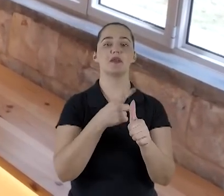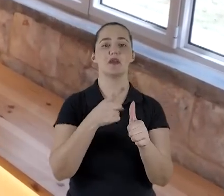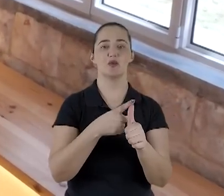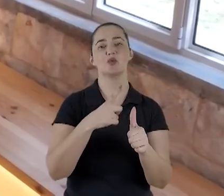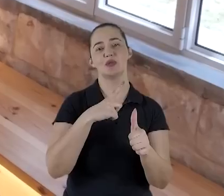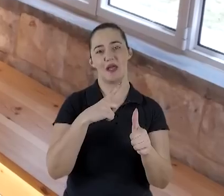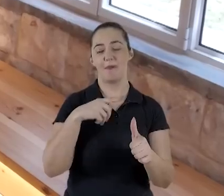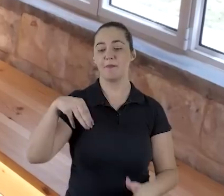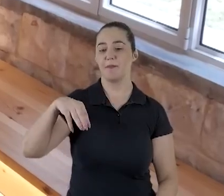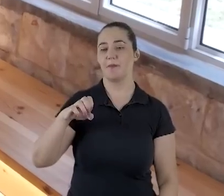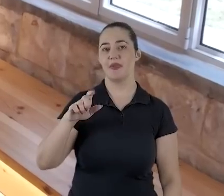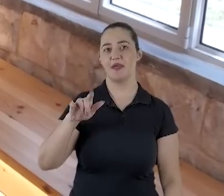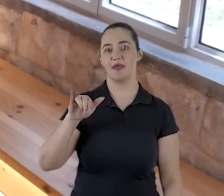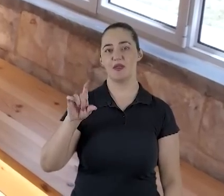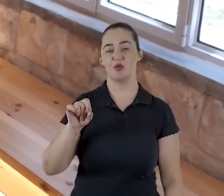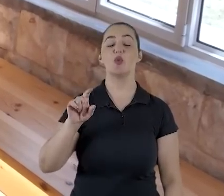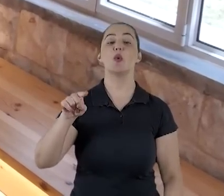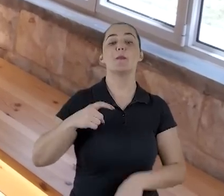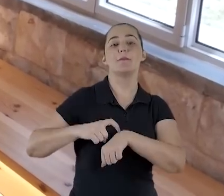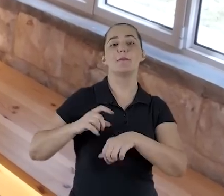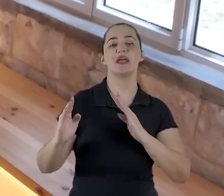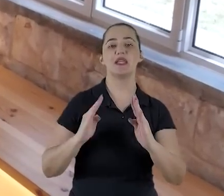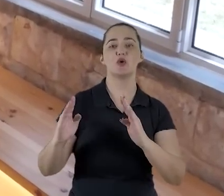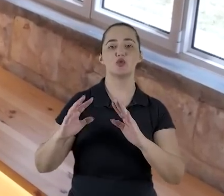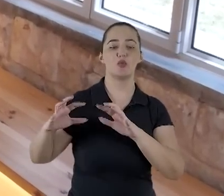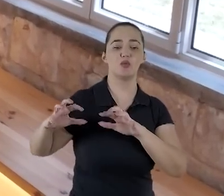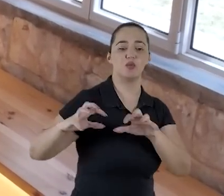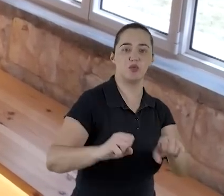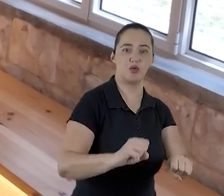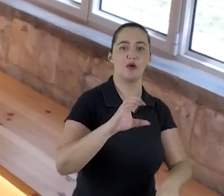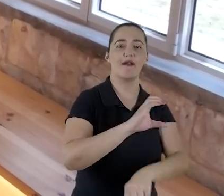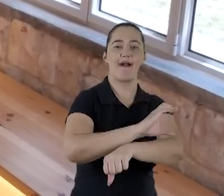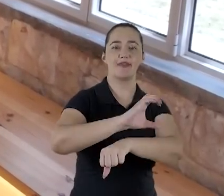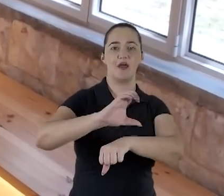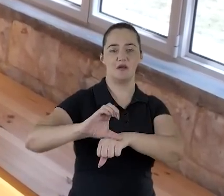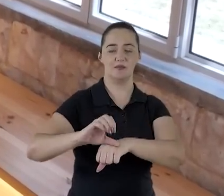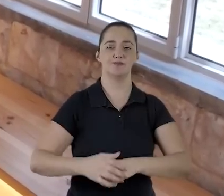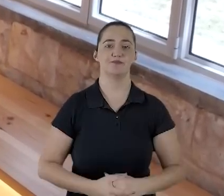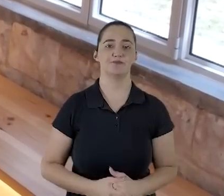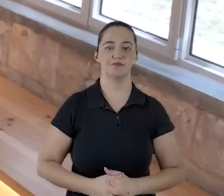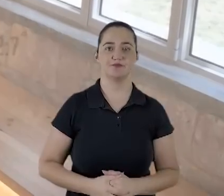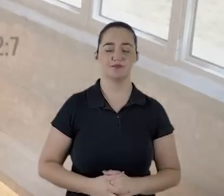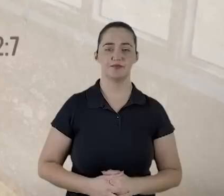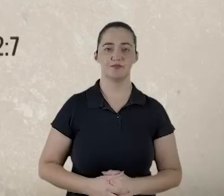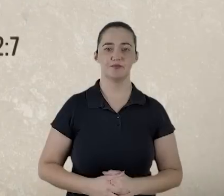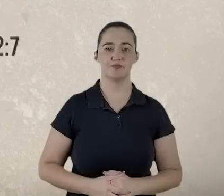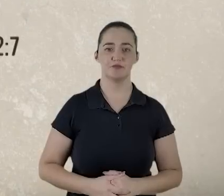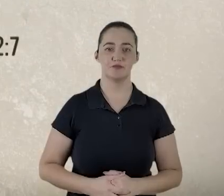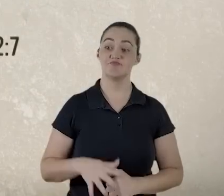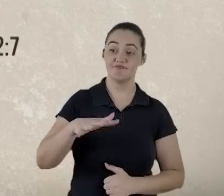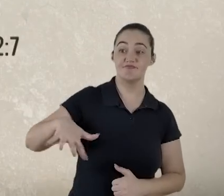primeiro a passagem que menciona Meguido na época da ocupação da terra de Canaã. Preste atenção nessa